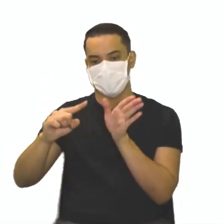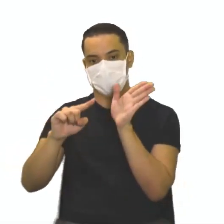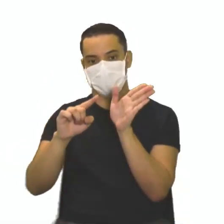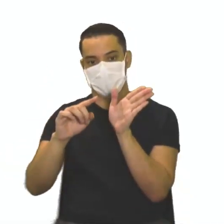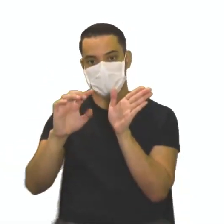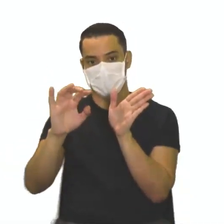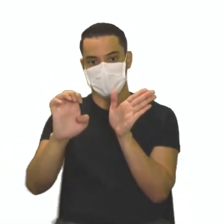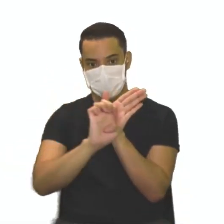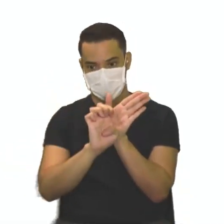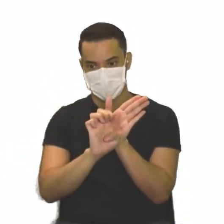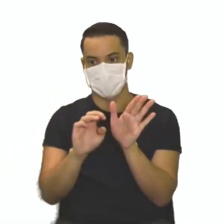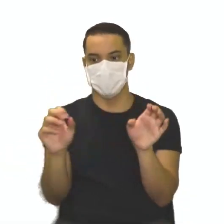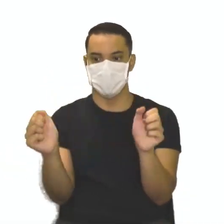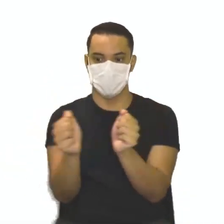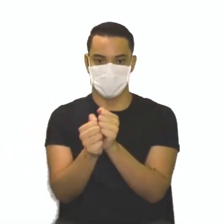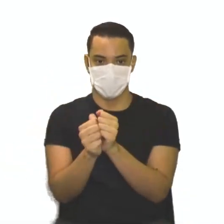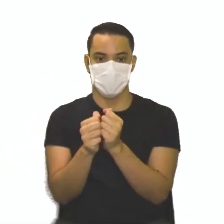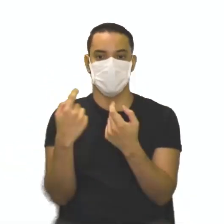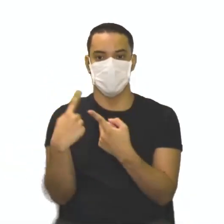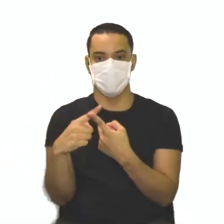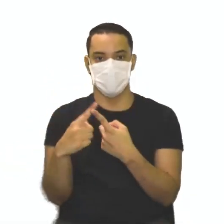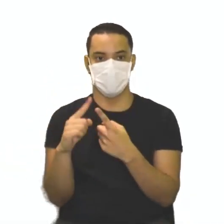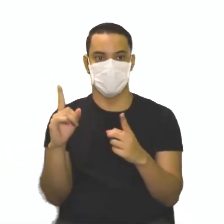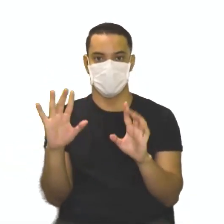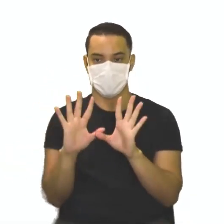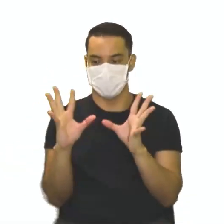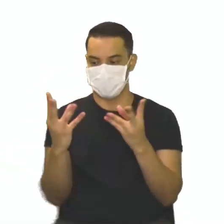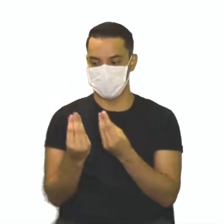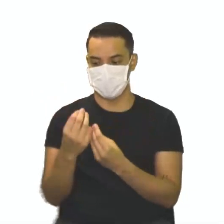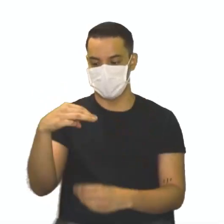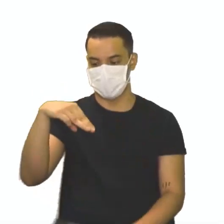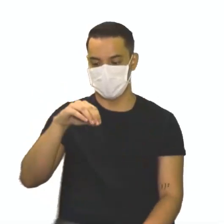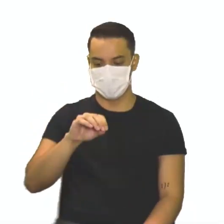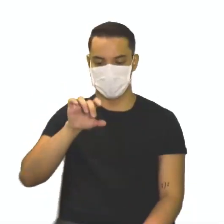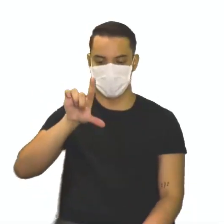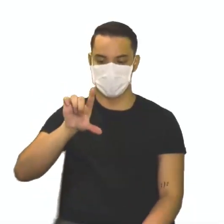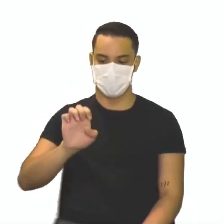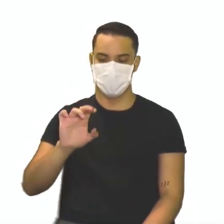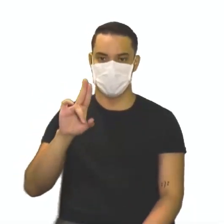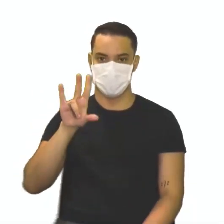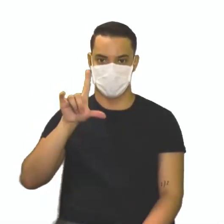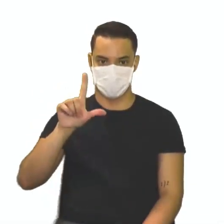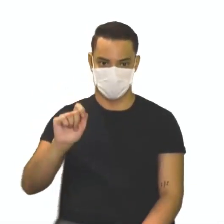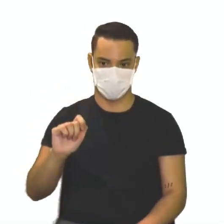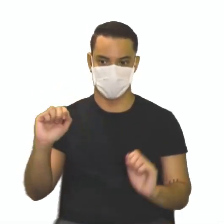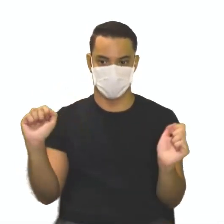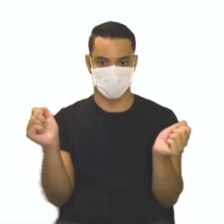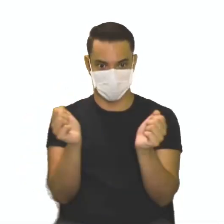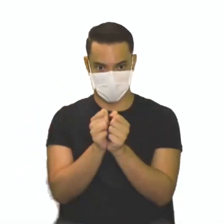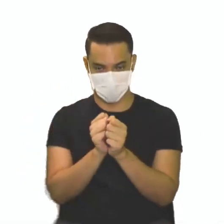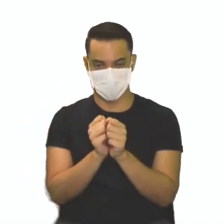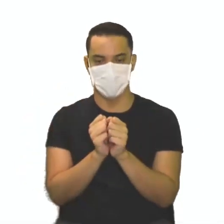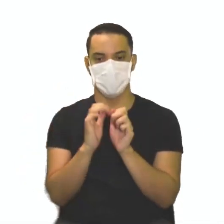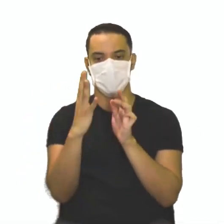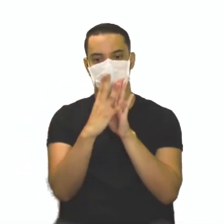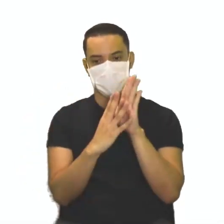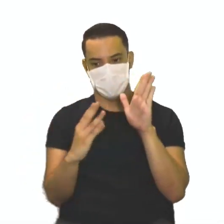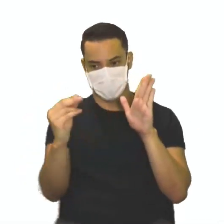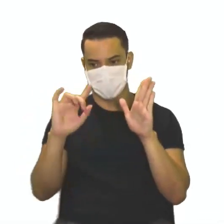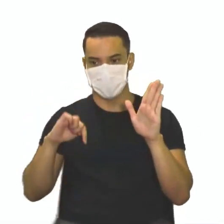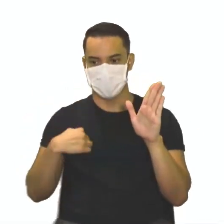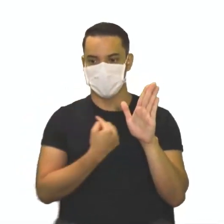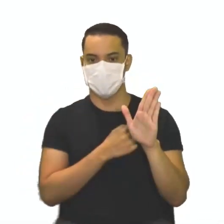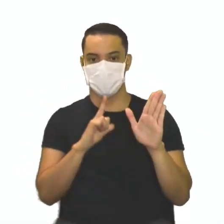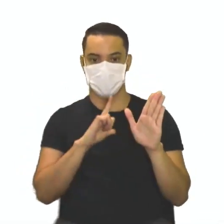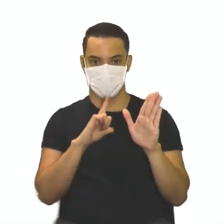multiplicado pelo número de moléculas, lembram? Só dando uma olhadinha aqui no nosso modelo, ó. Nós temos aqui os elétrons que